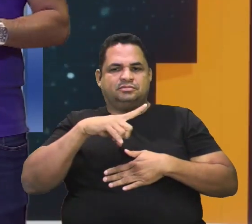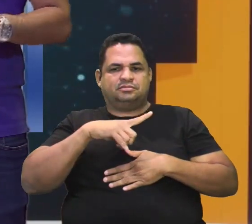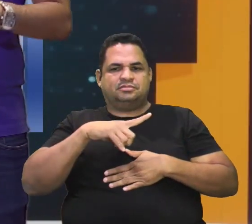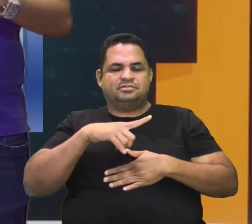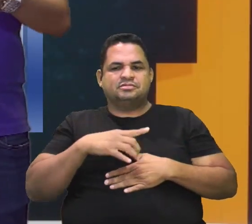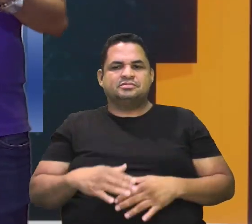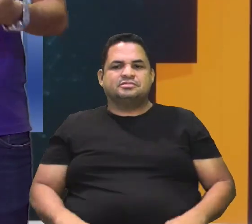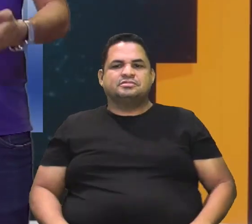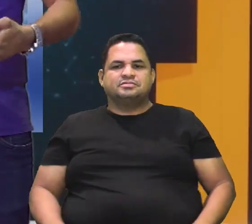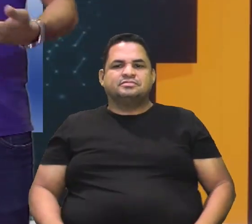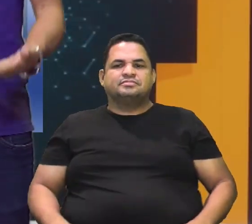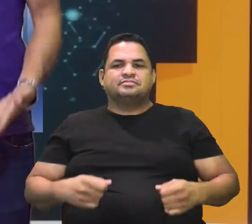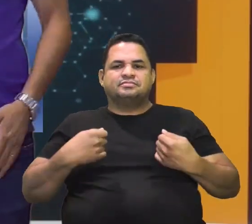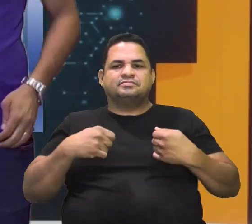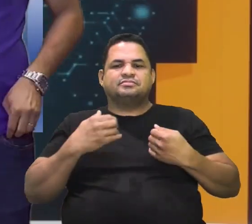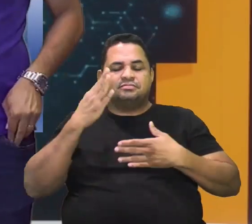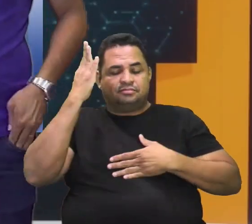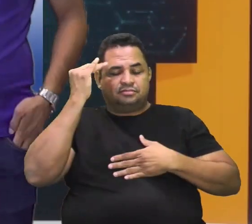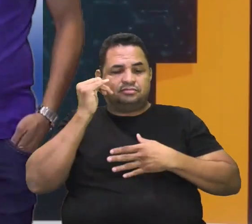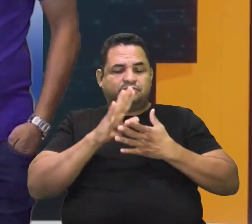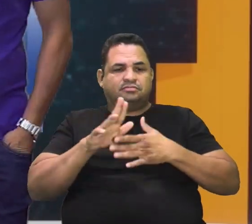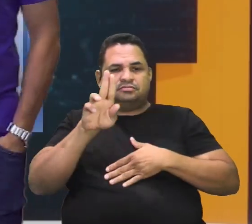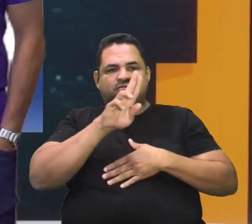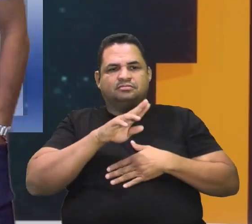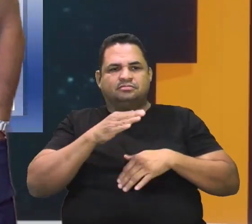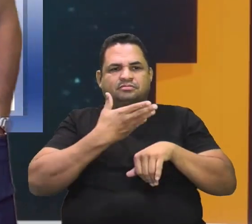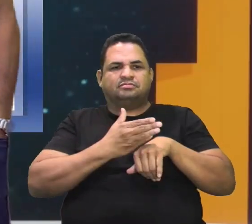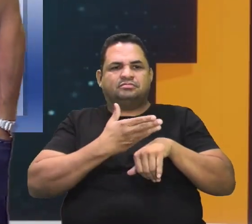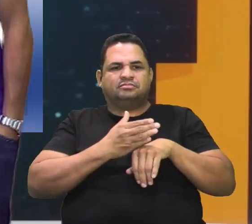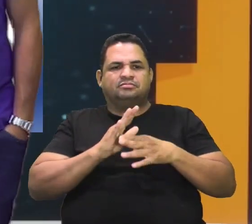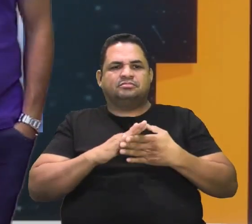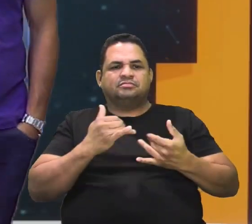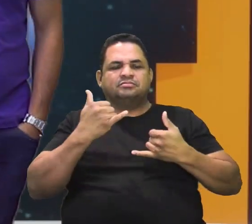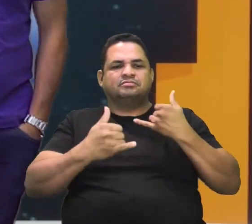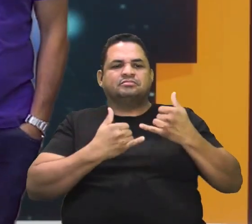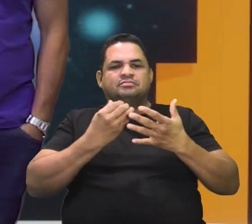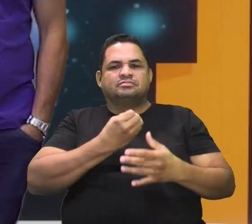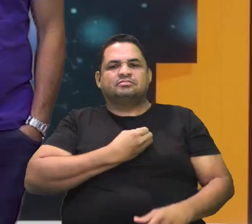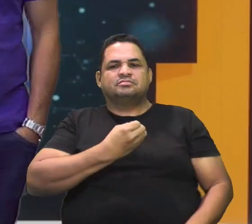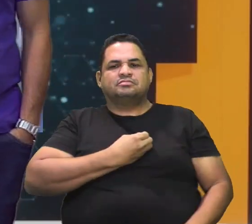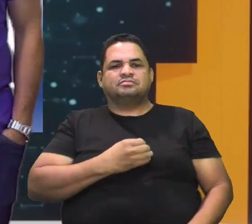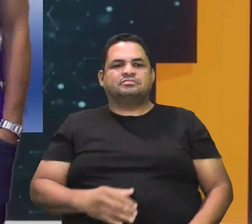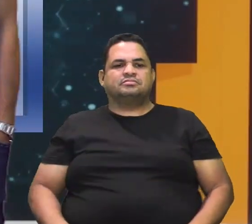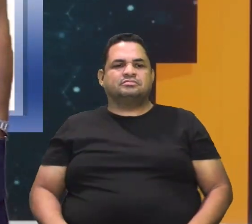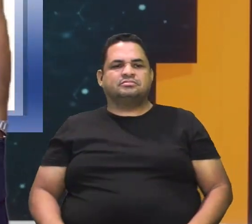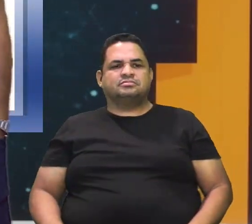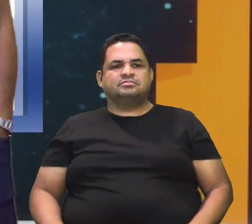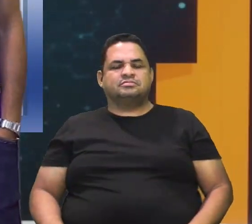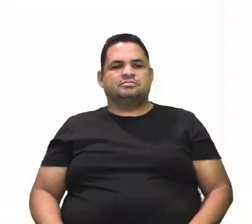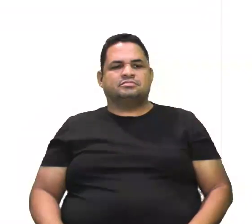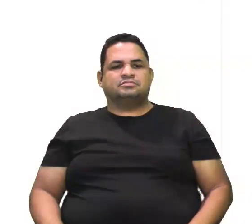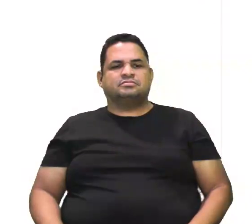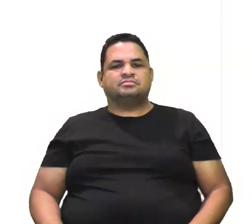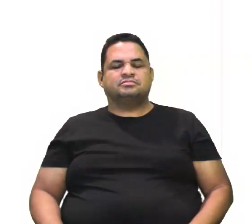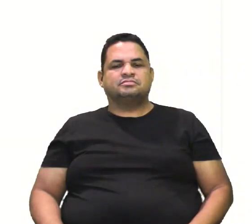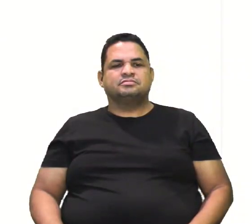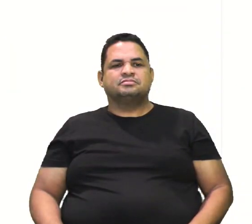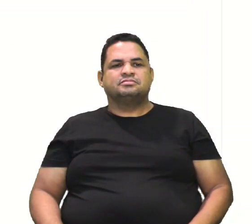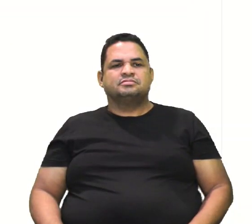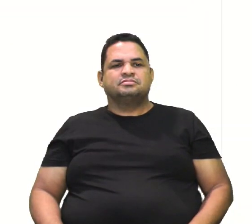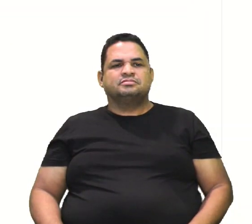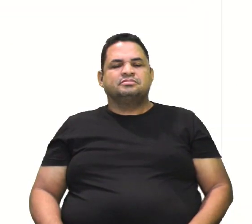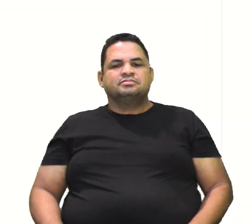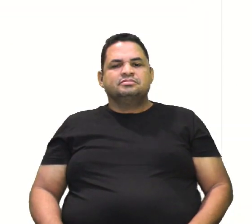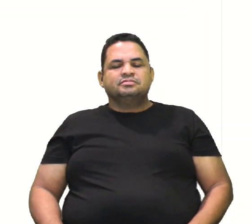A fórmula tem. Só precisa saber aplicar. A prática, né? Vamos ao Brincando com os Números, então, para dar aquela descontraída, dar